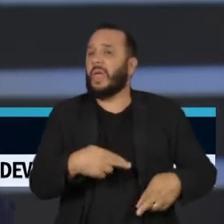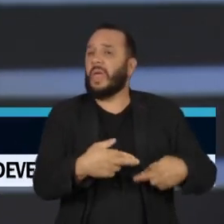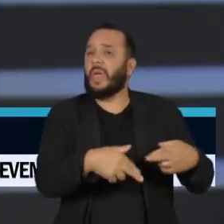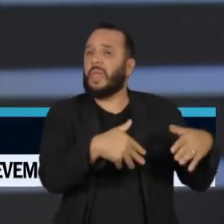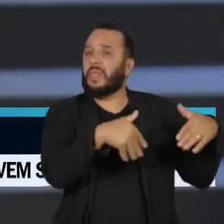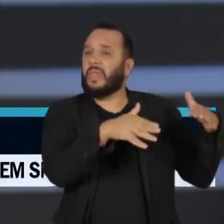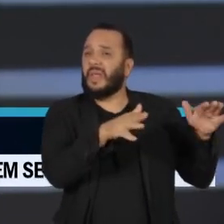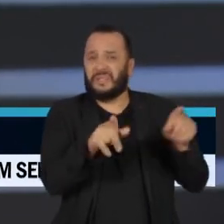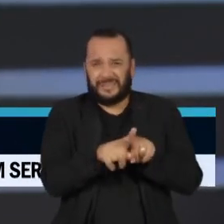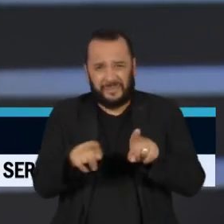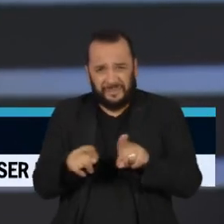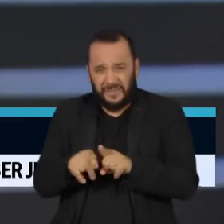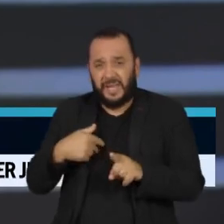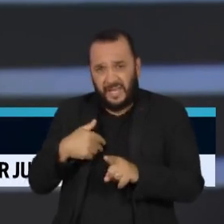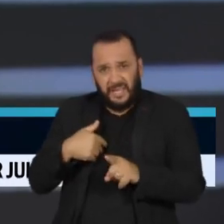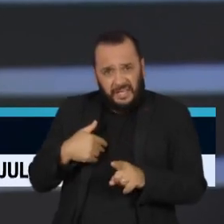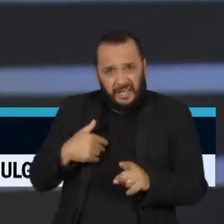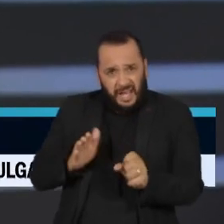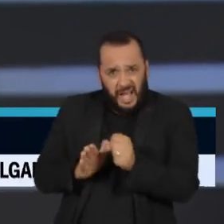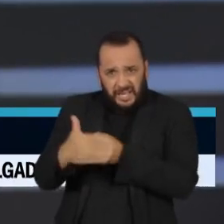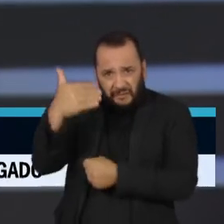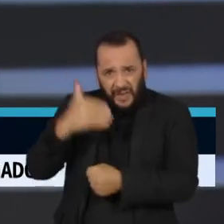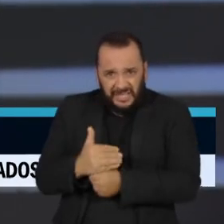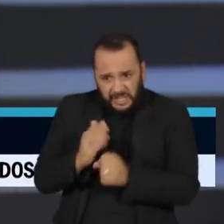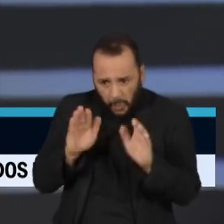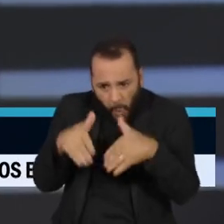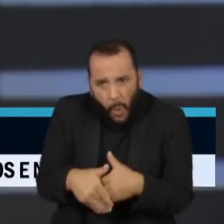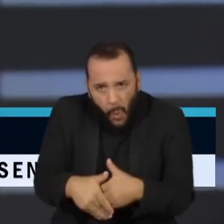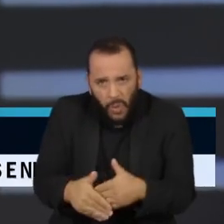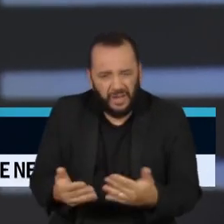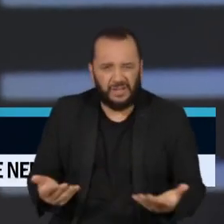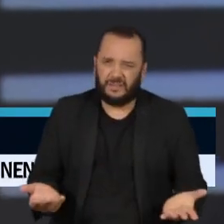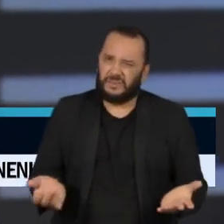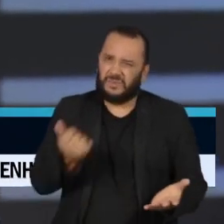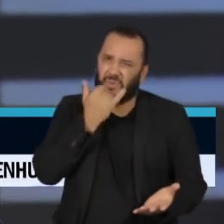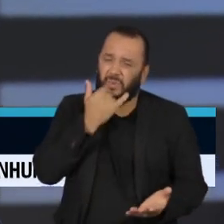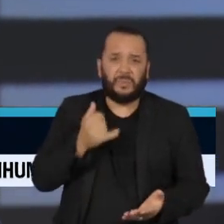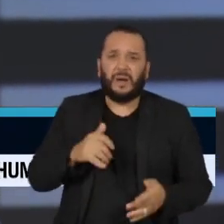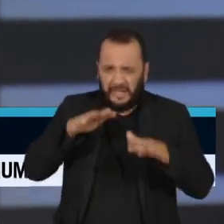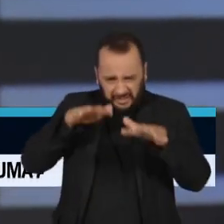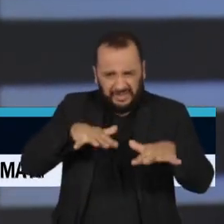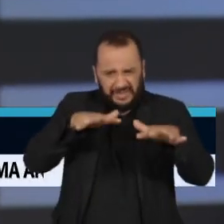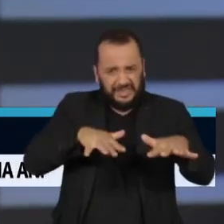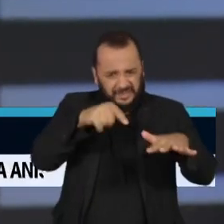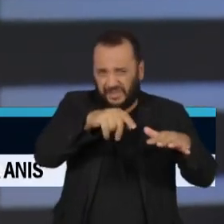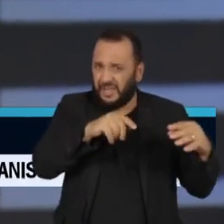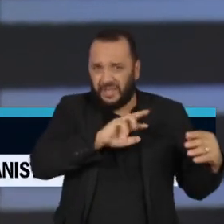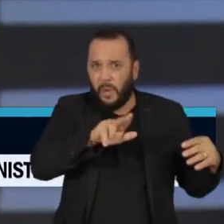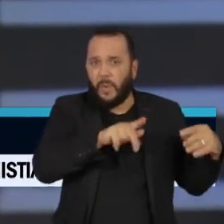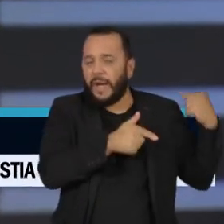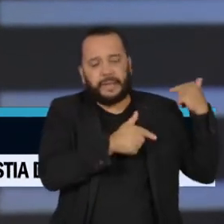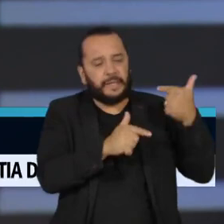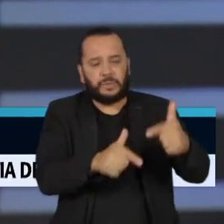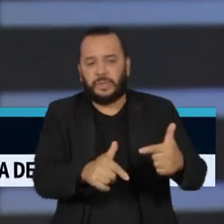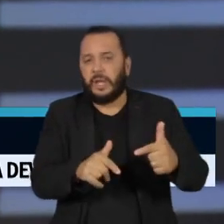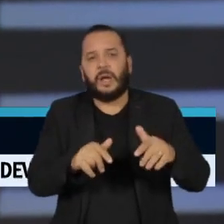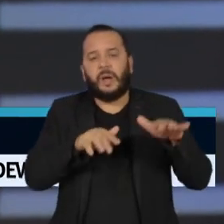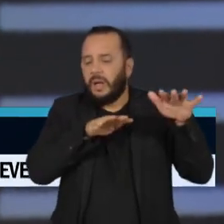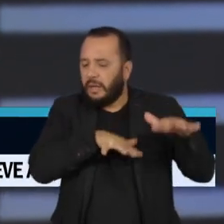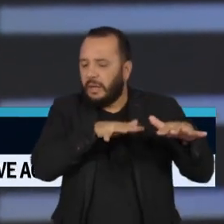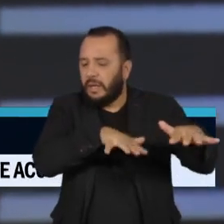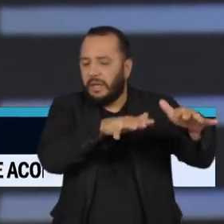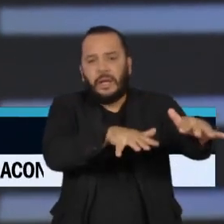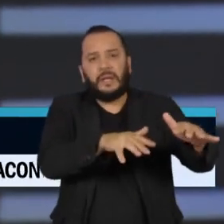manifestação conservador no campo do conservadorismo não é liberal né nada disso é no campo do cristianismo